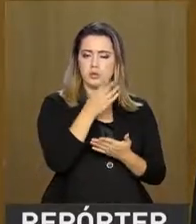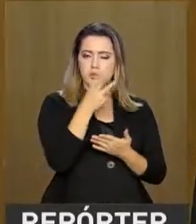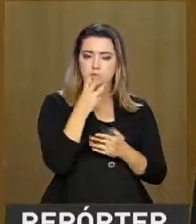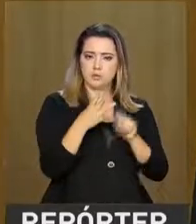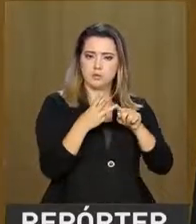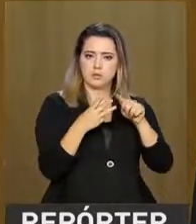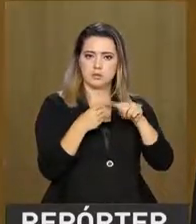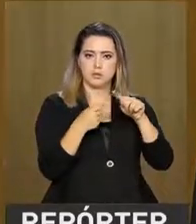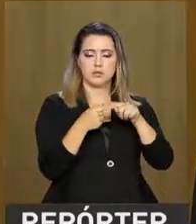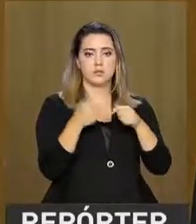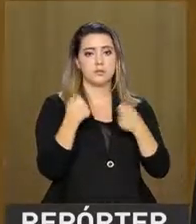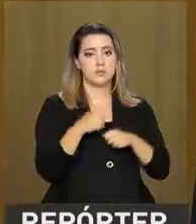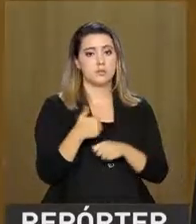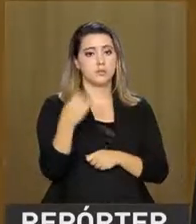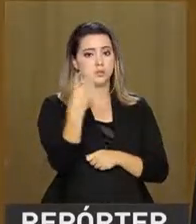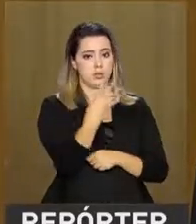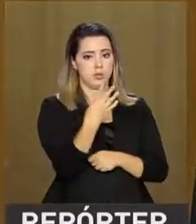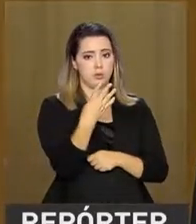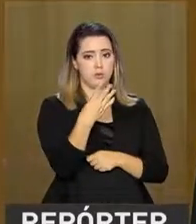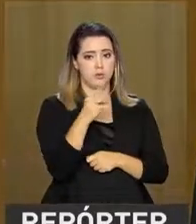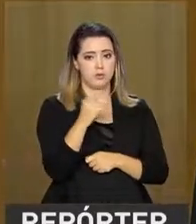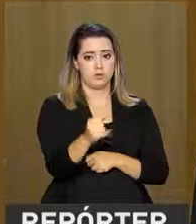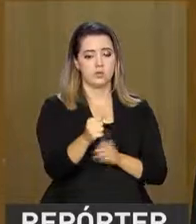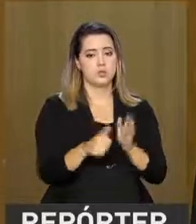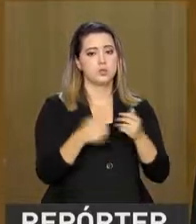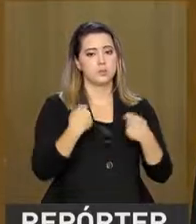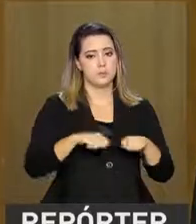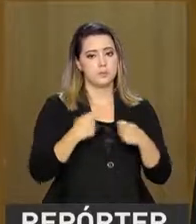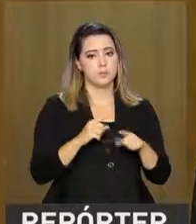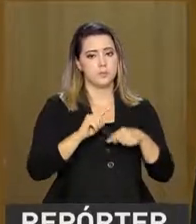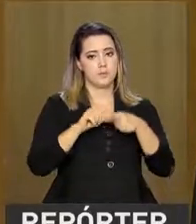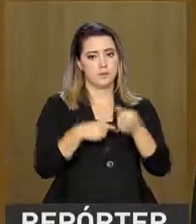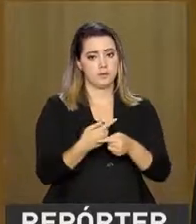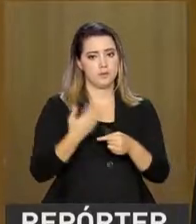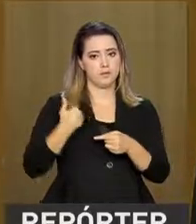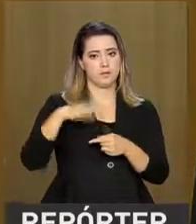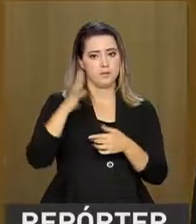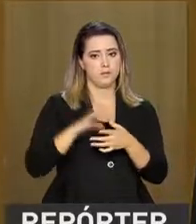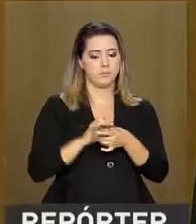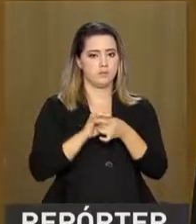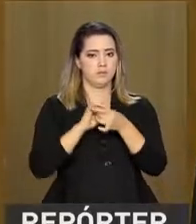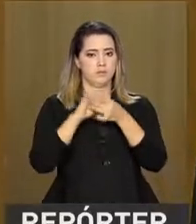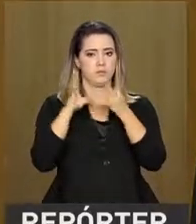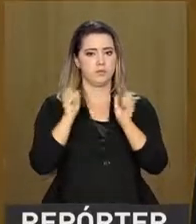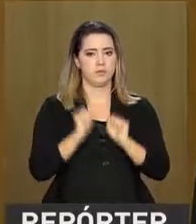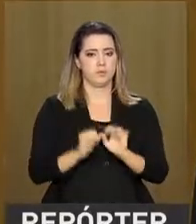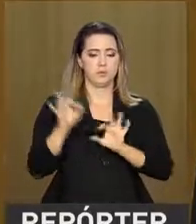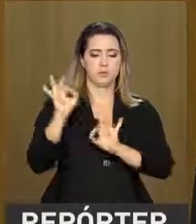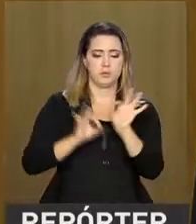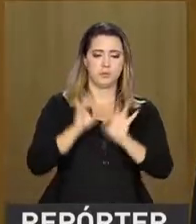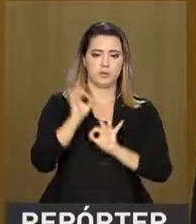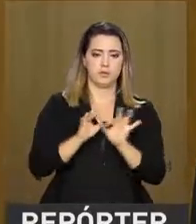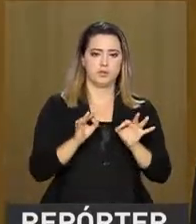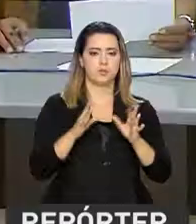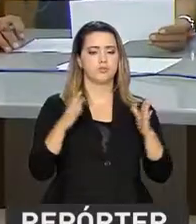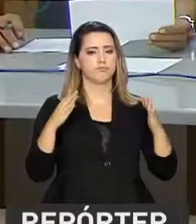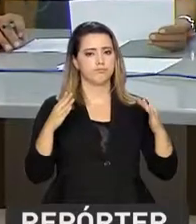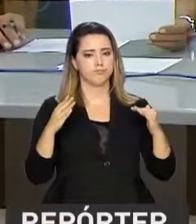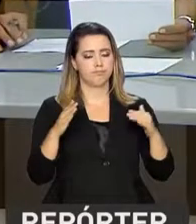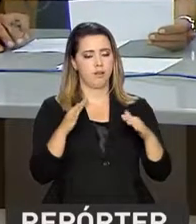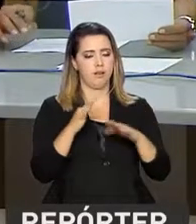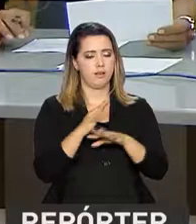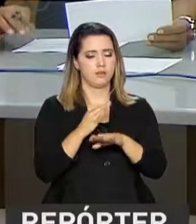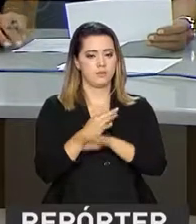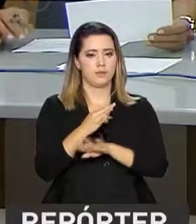que ter pelo menos 14 dias. Essa fica sendo a única amarra. Mas ele vai ter muito mais liberdade para poder planejar e curtir as suas férias.